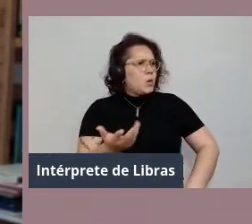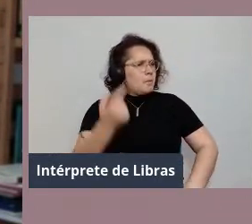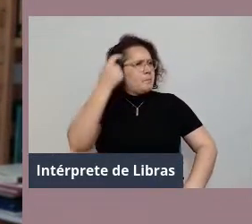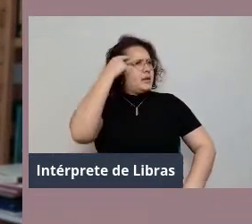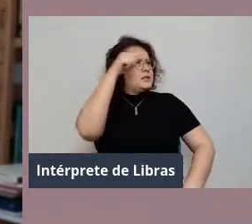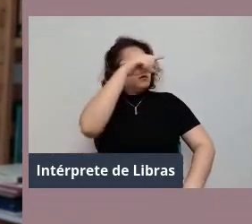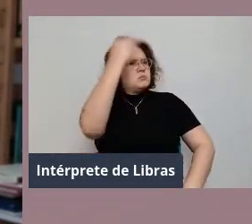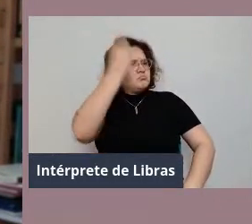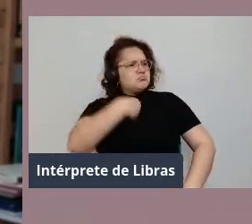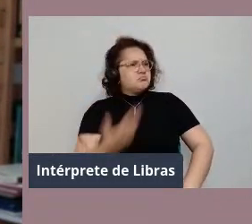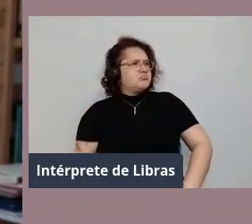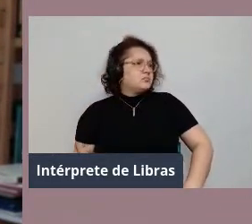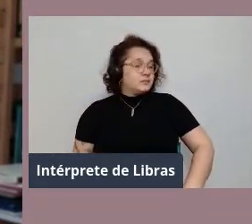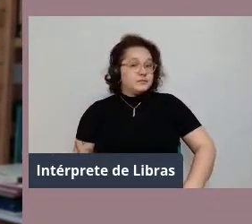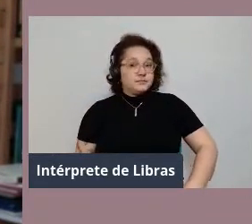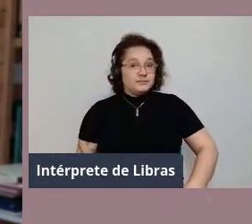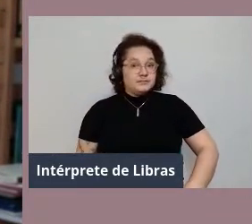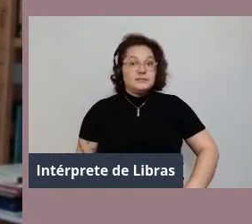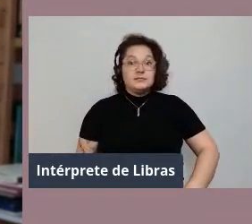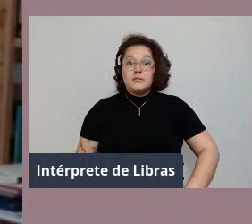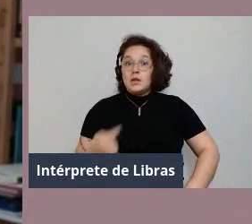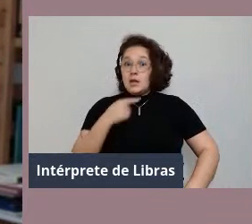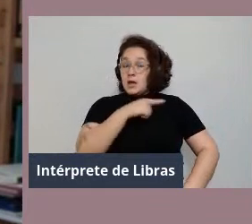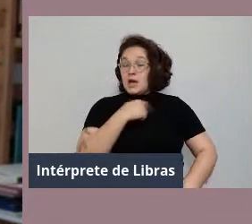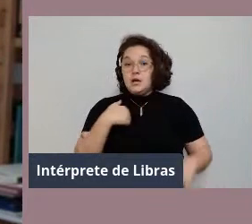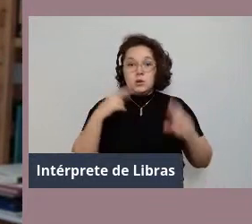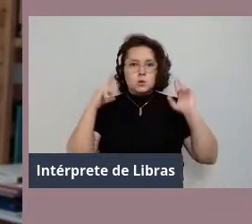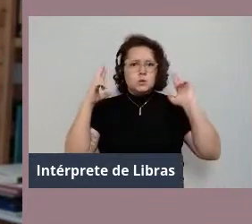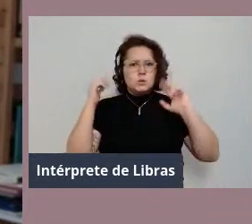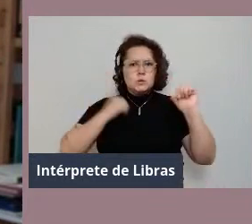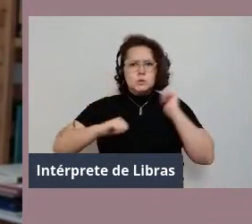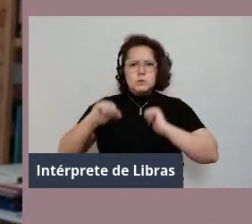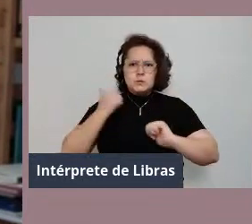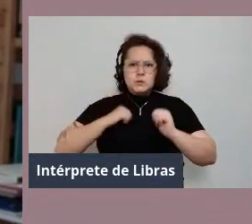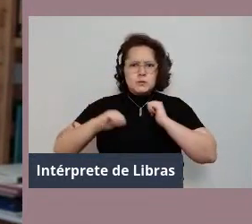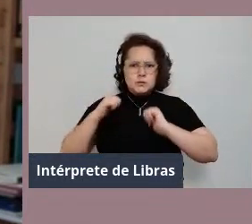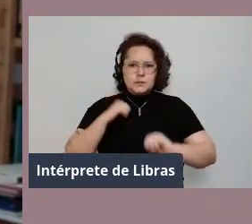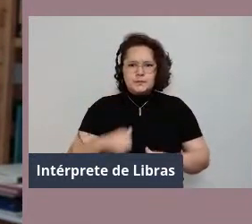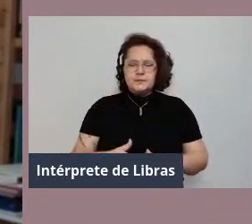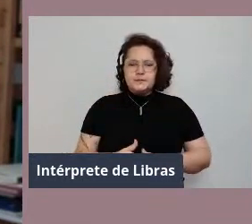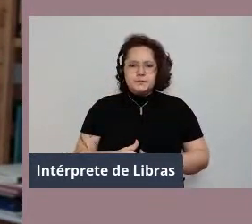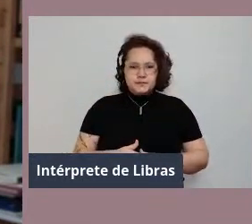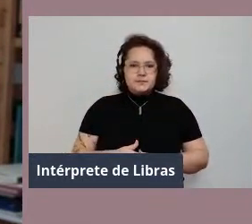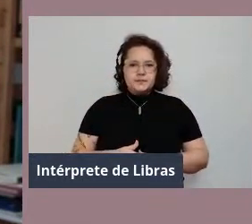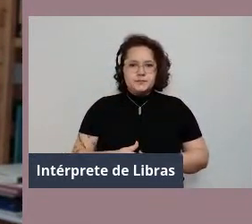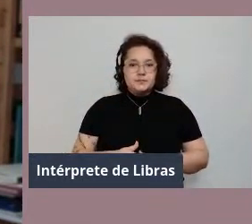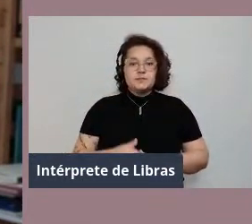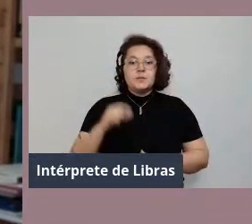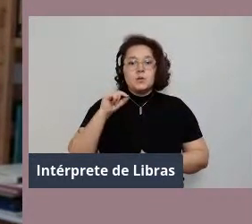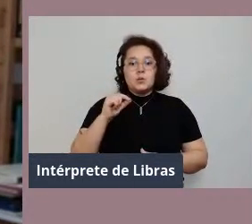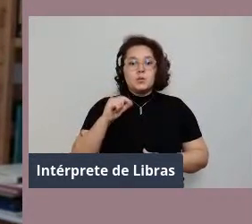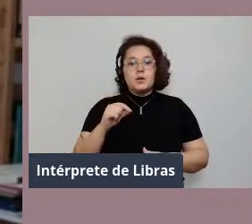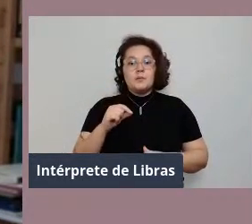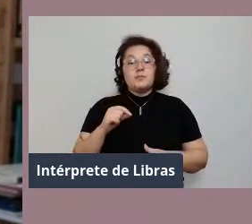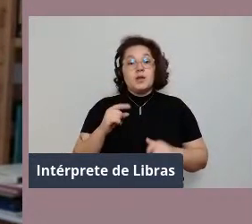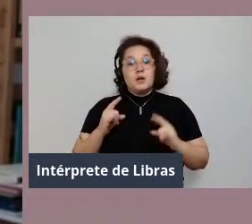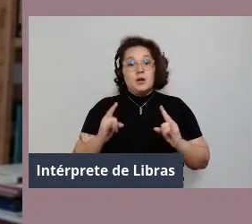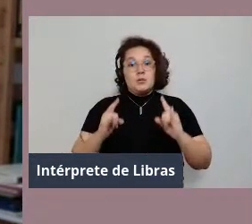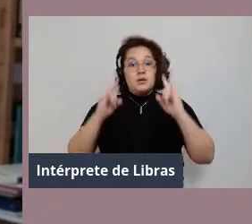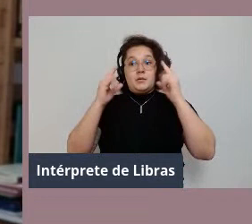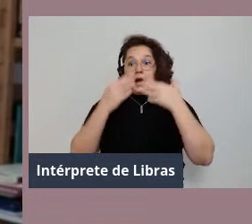vinha. Era toda expectativa. Deixar a porta do apartamento escancarada para o